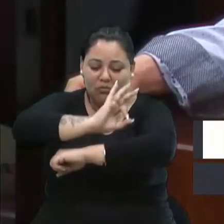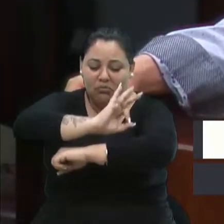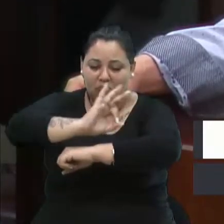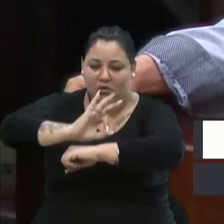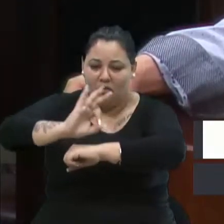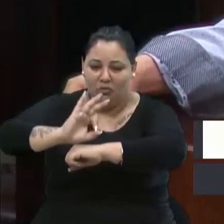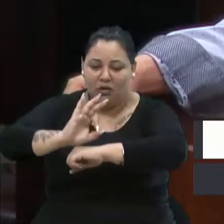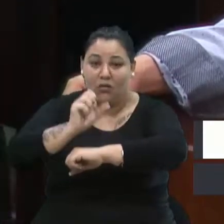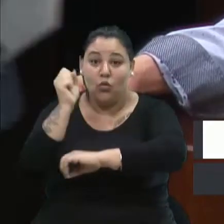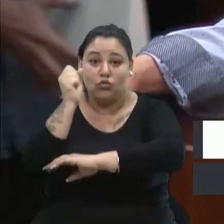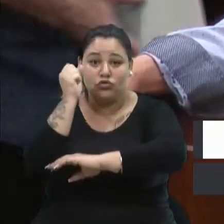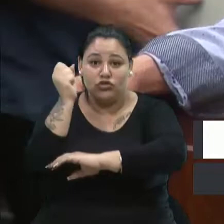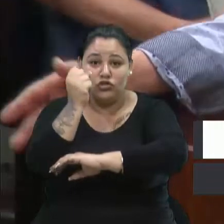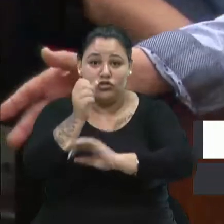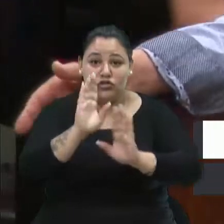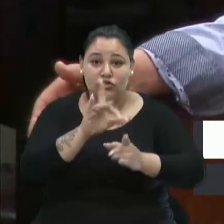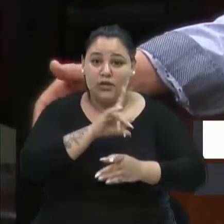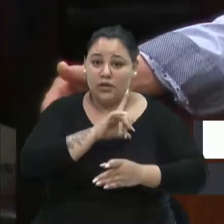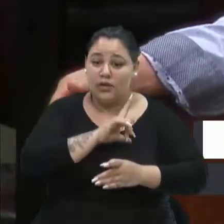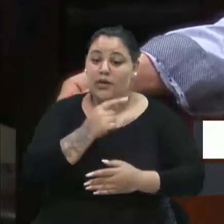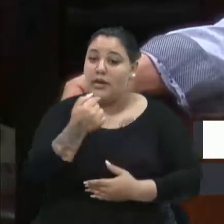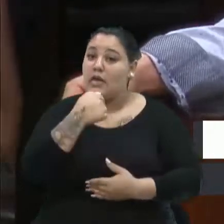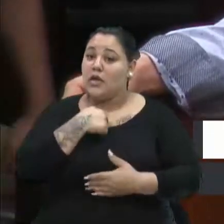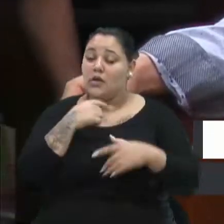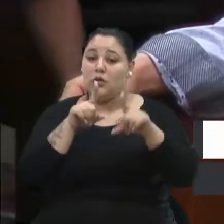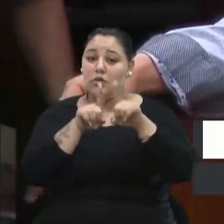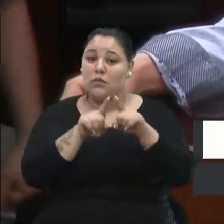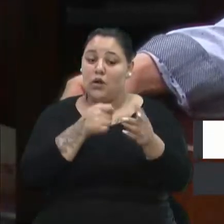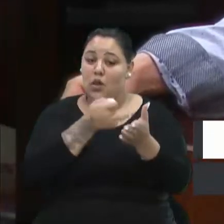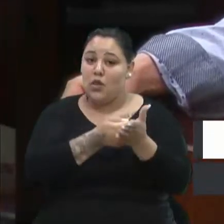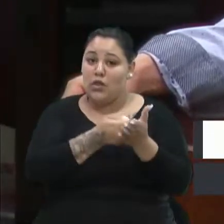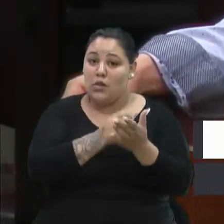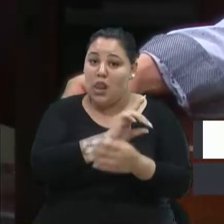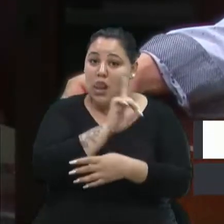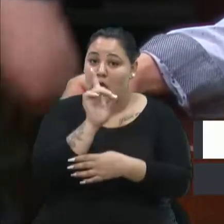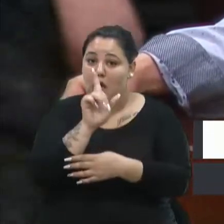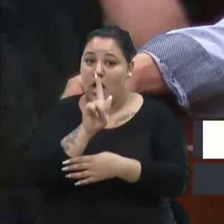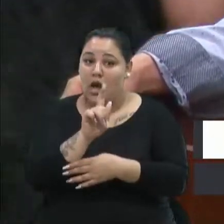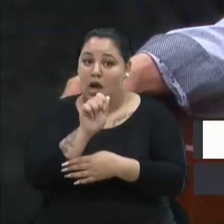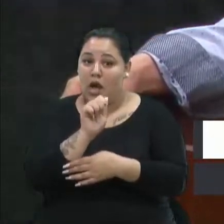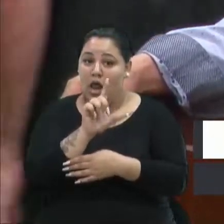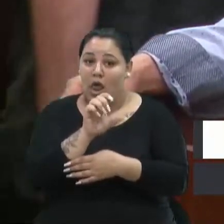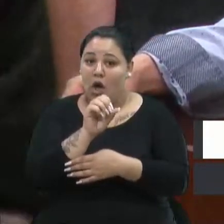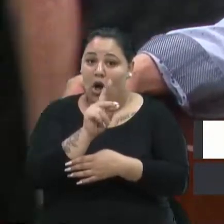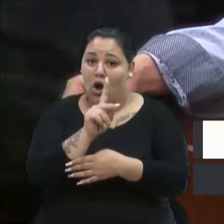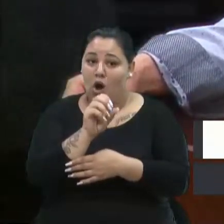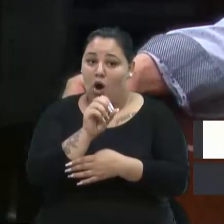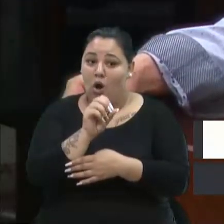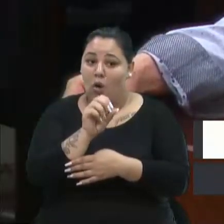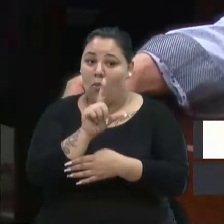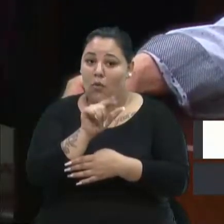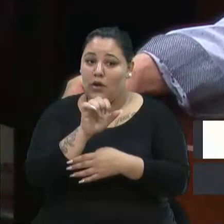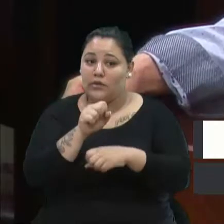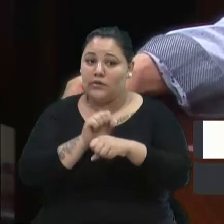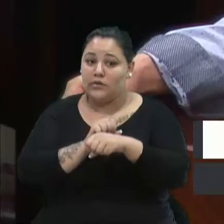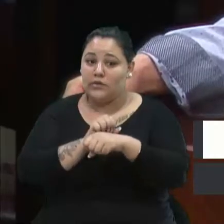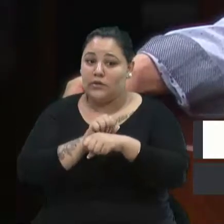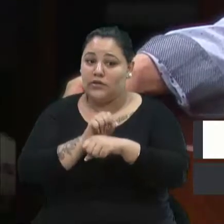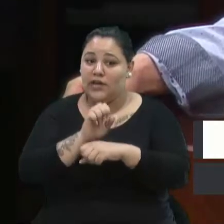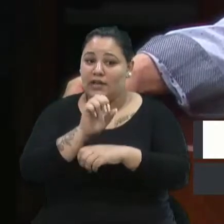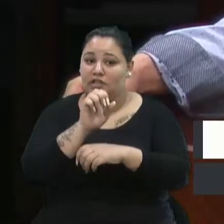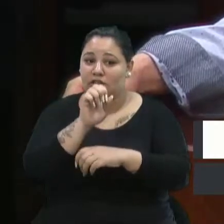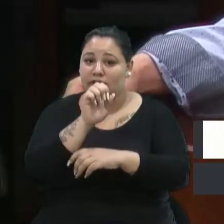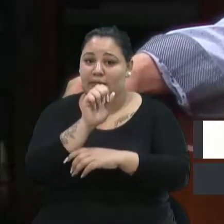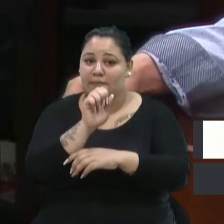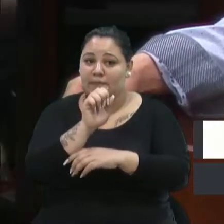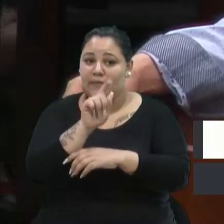eu também estou lutando. Quando estive lá em Galópolis, a gente tinha lá um TX precário, fora da realidade, que não